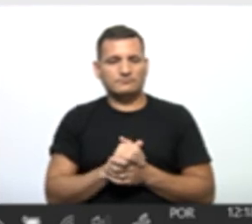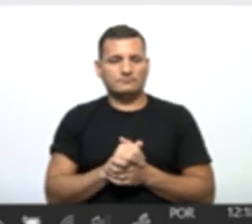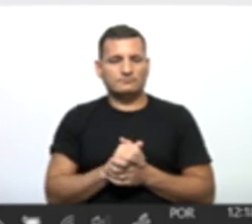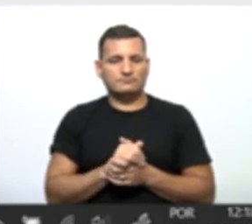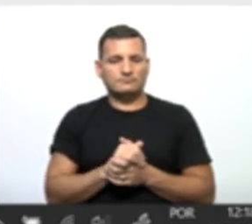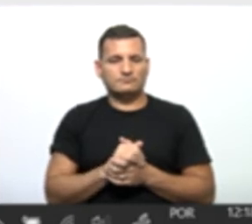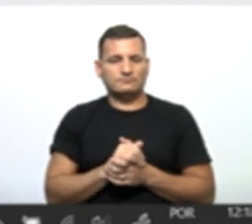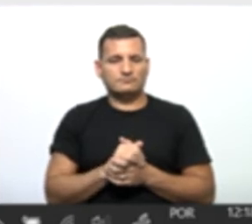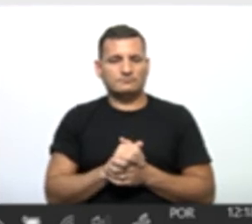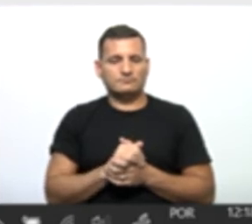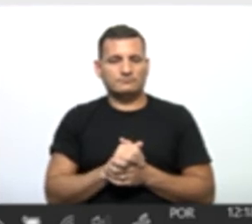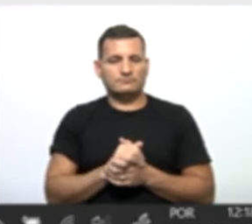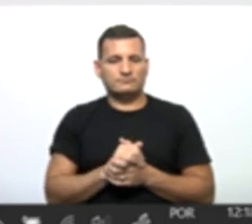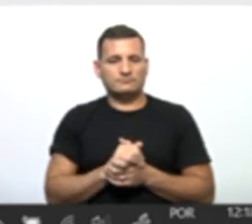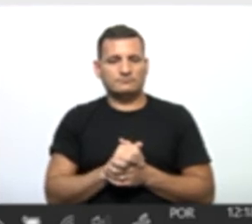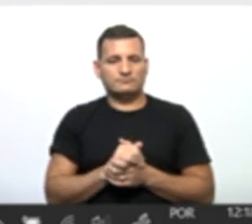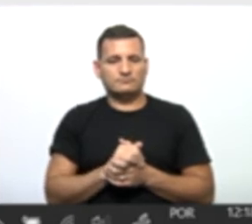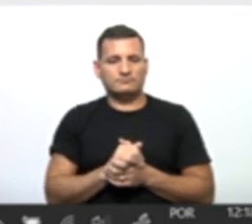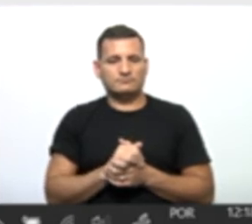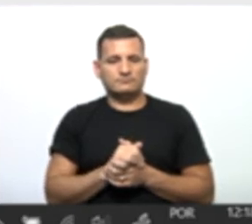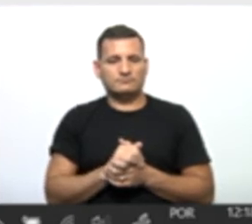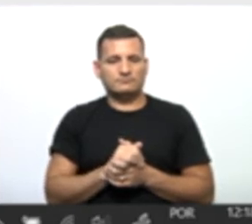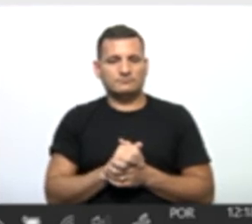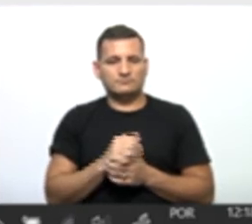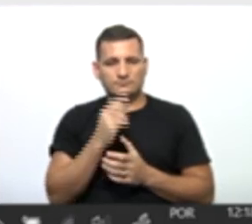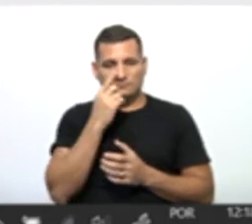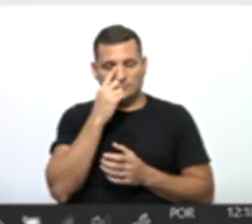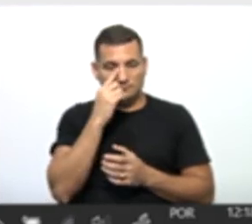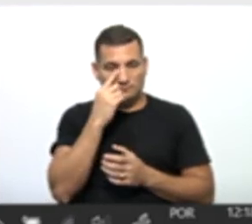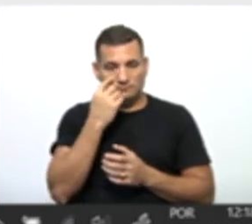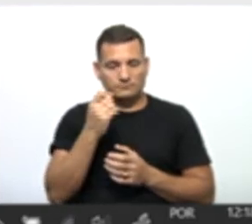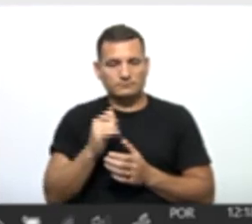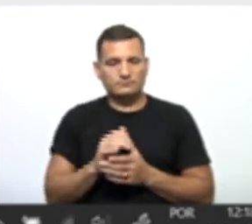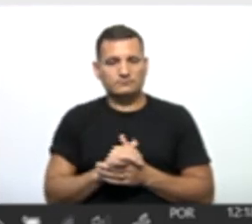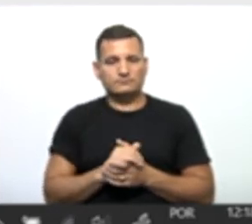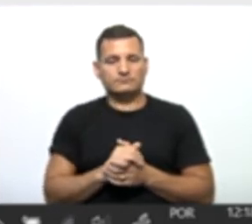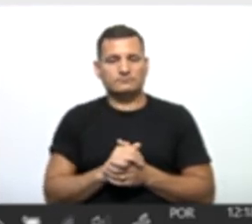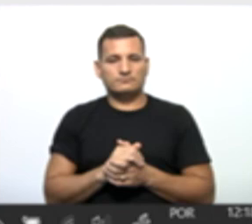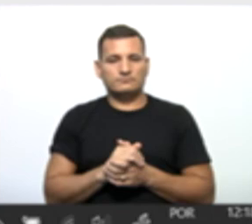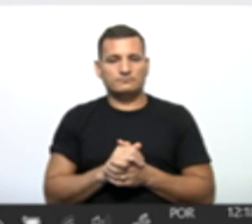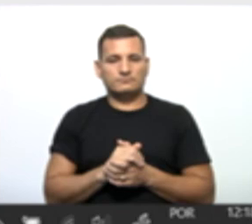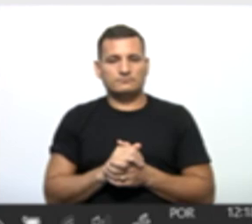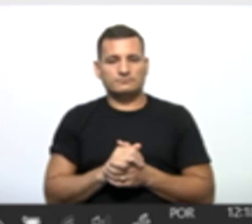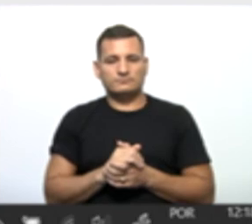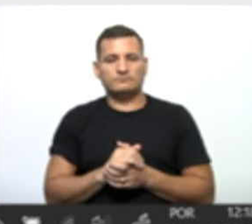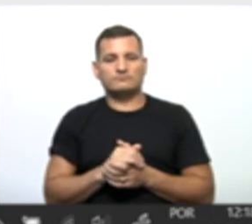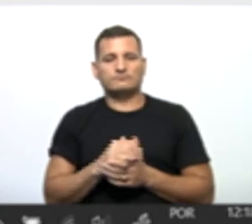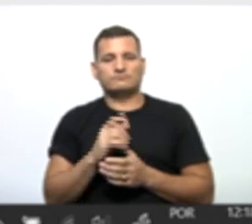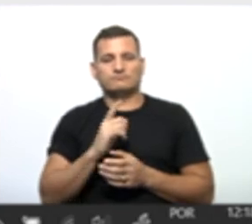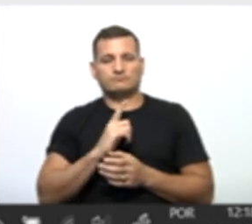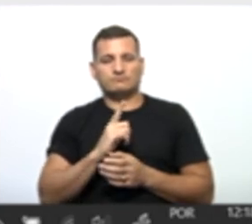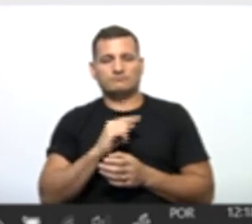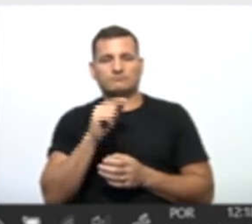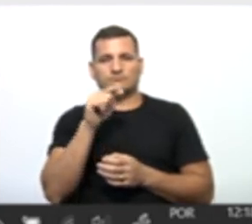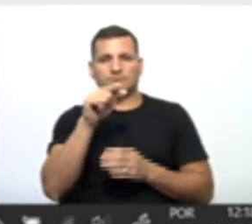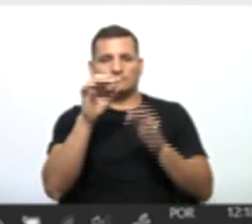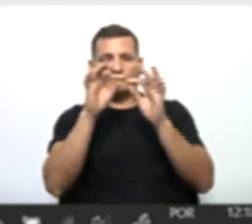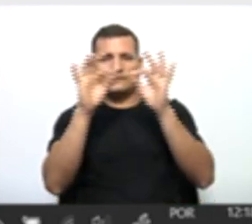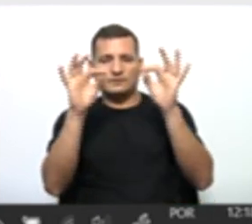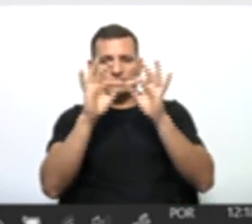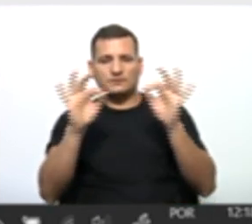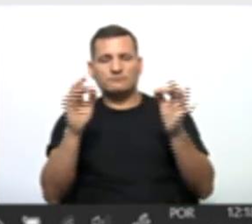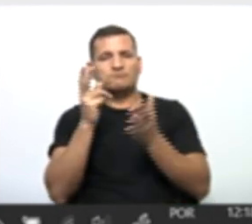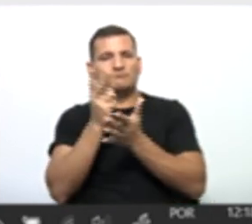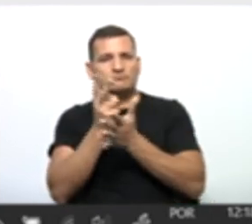nessa reportagem, olha o que aconteceu, ó. Eu tenho ela aqui em destaque e ela se repete,